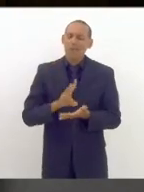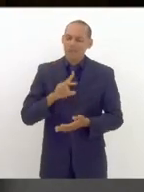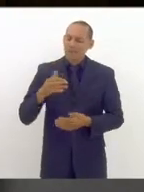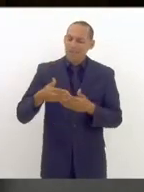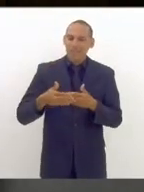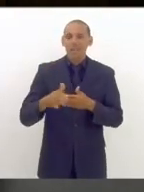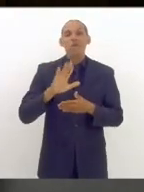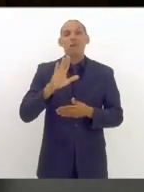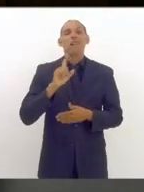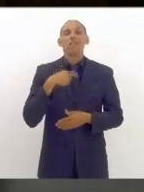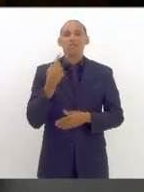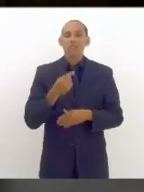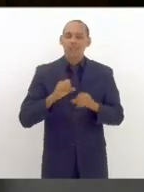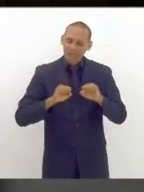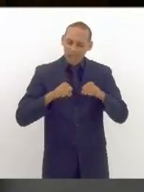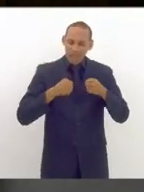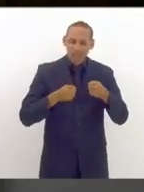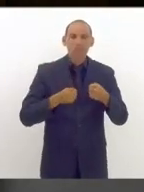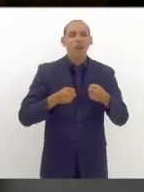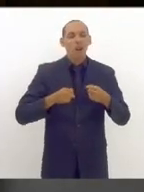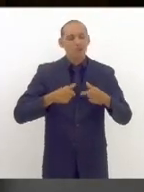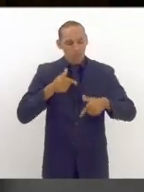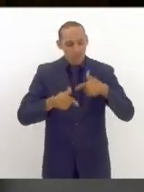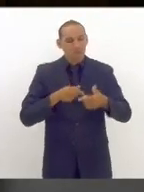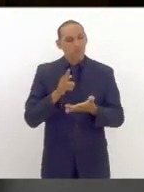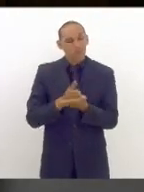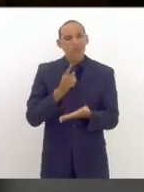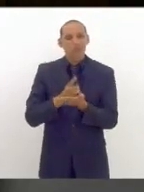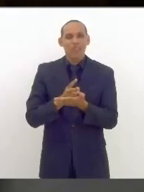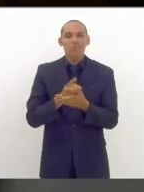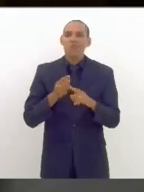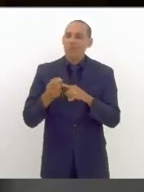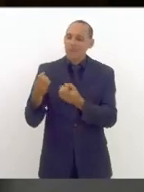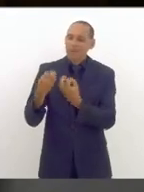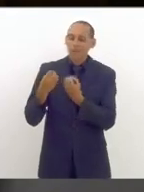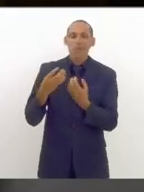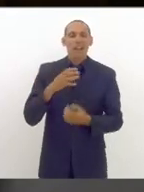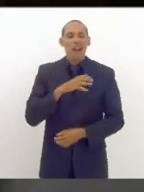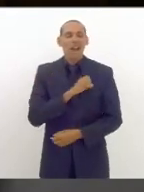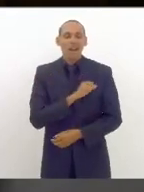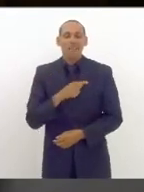aquela roda rodando com todo o nosso amor e com tudo que você ensinou para a gente. Muito obrigada.